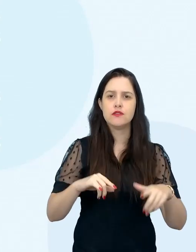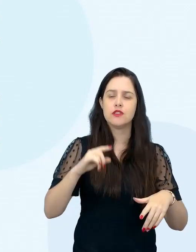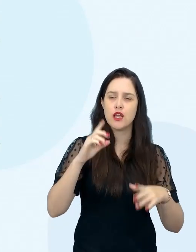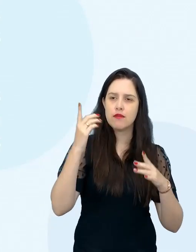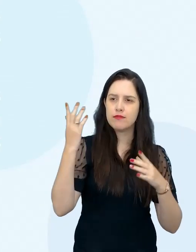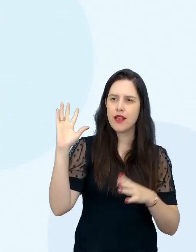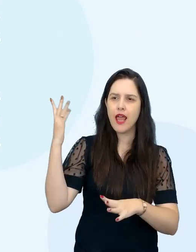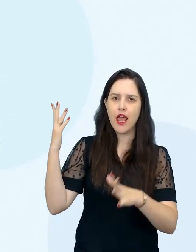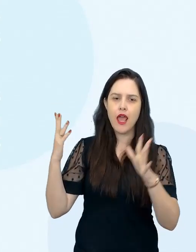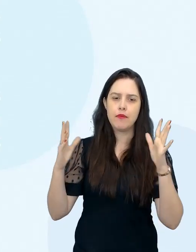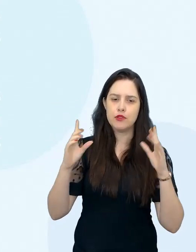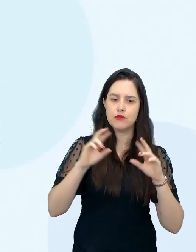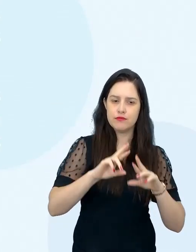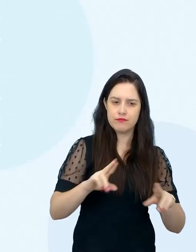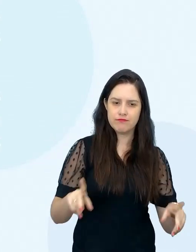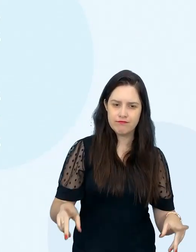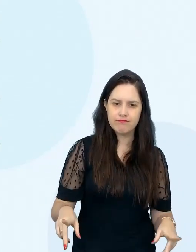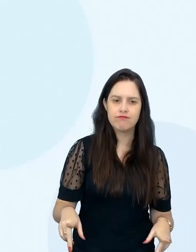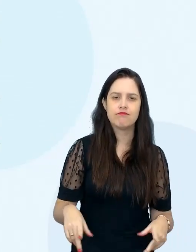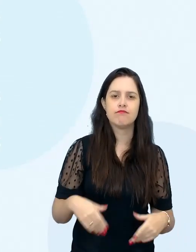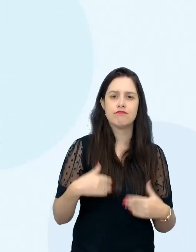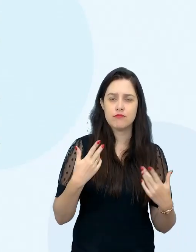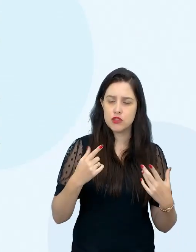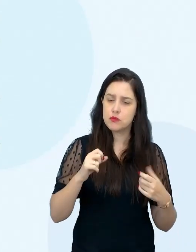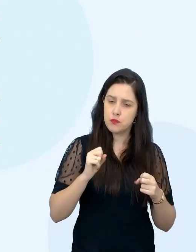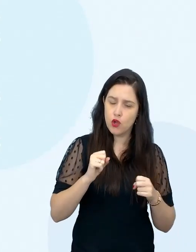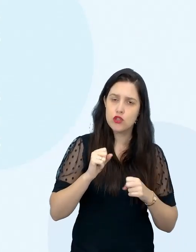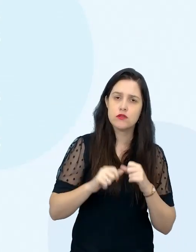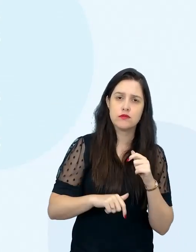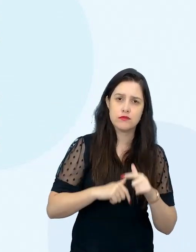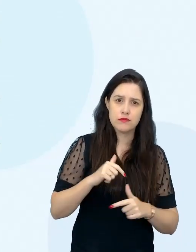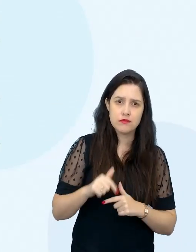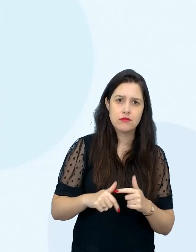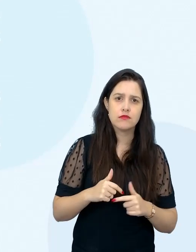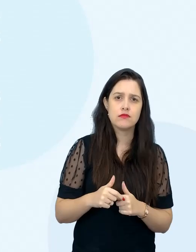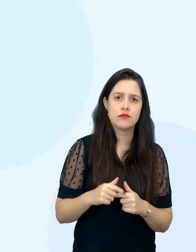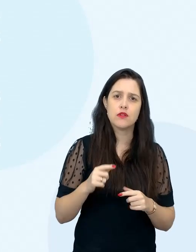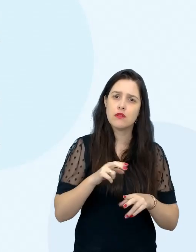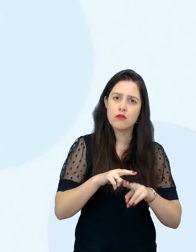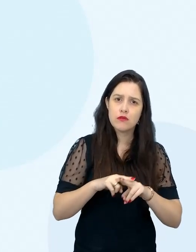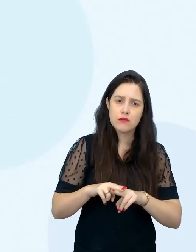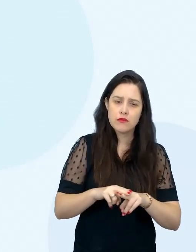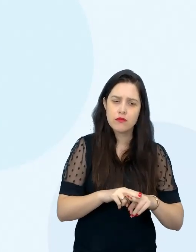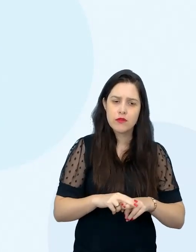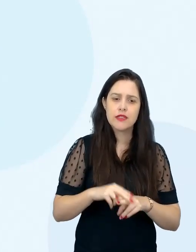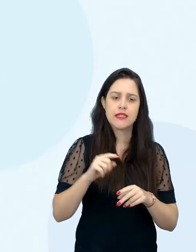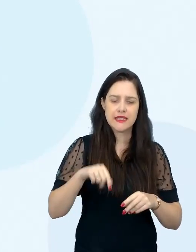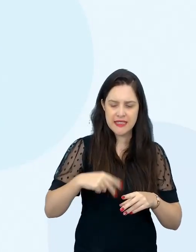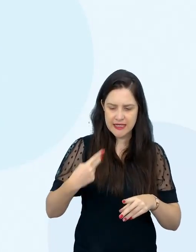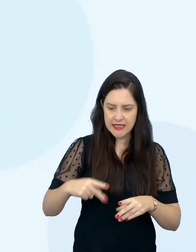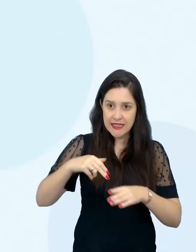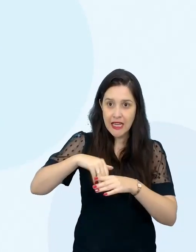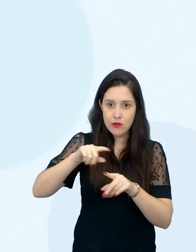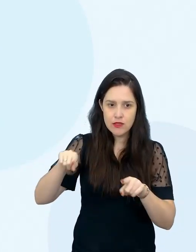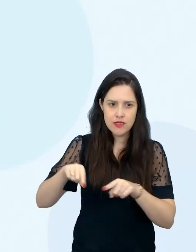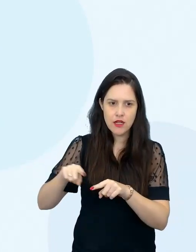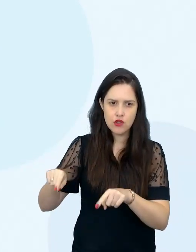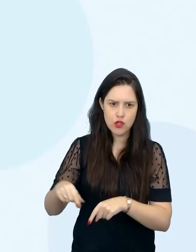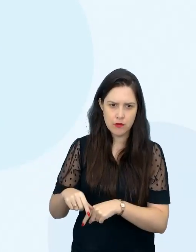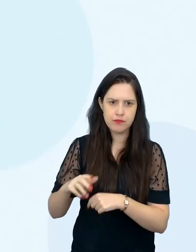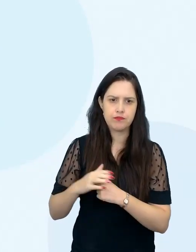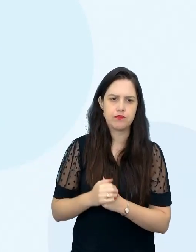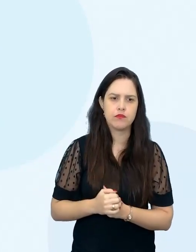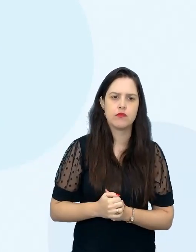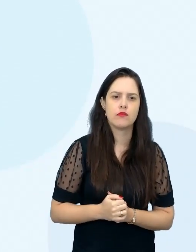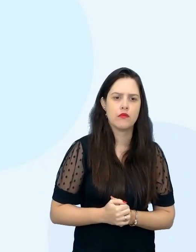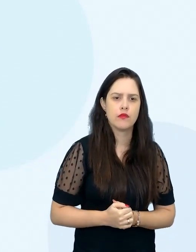épocas diferentes. Então, como que a gente pode trabalhar isso na nossa recuperação em sala de aula? Aqui a